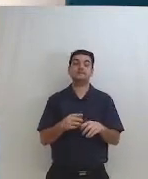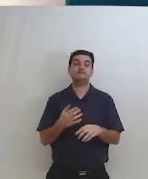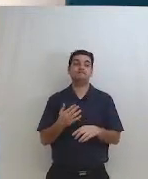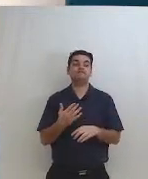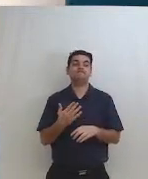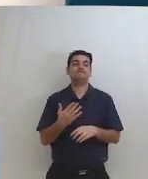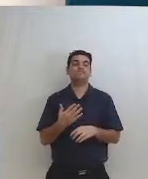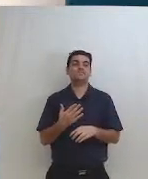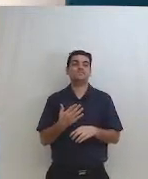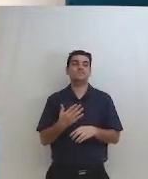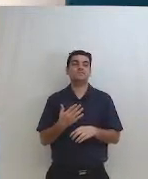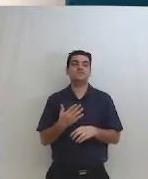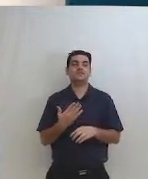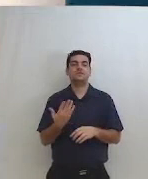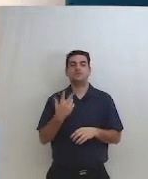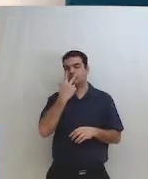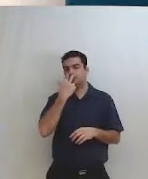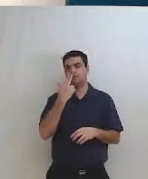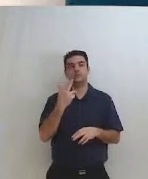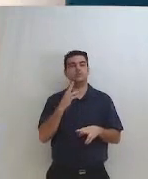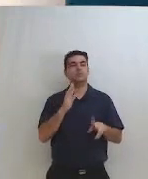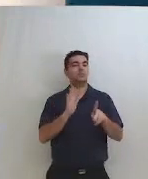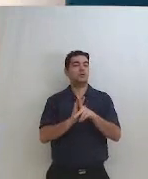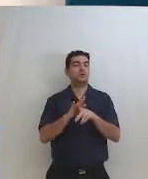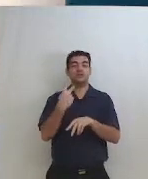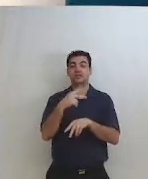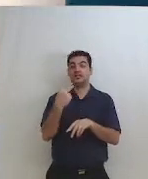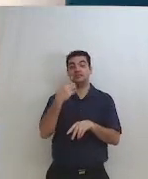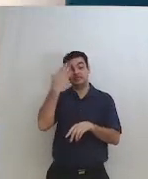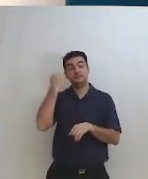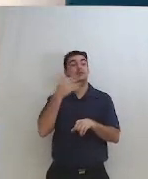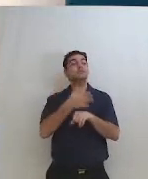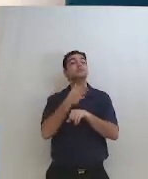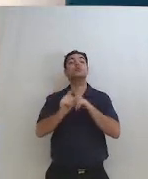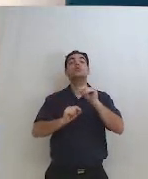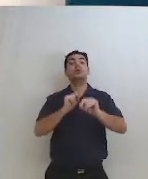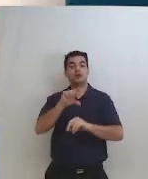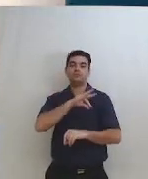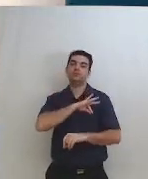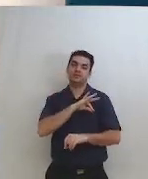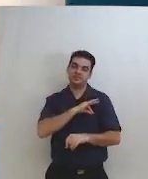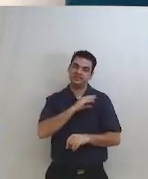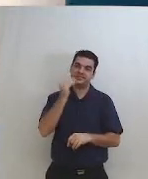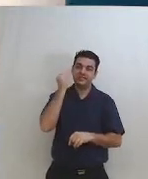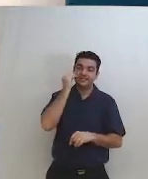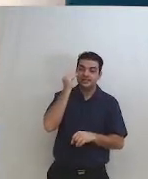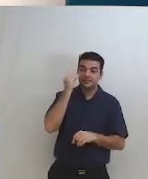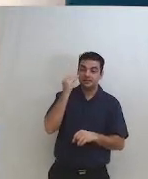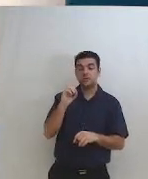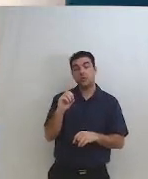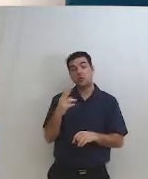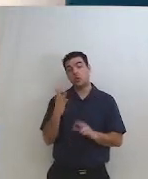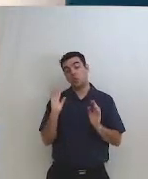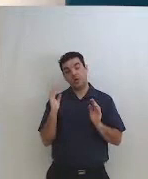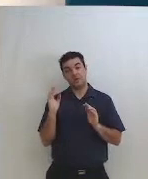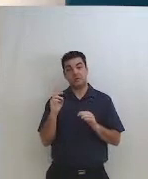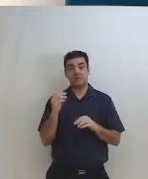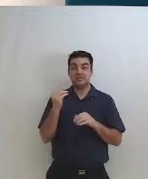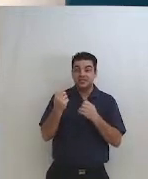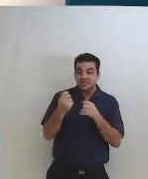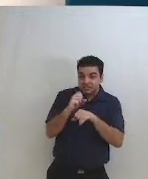do próprio registro desses acessos, a polícia está tentando, ou tentou, né, obter junto à